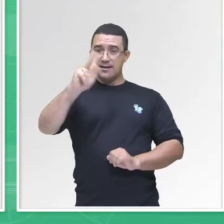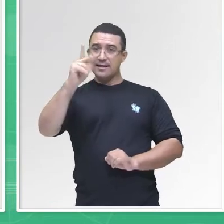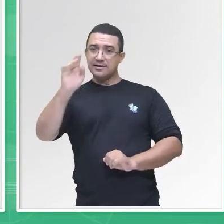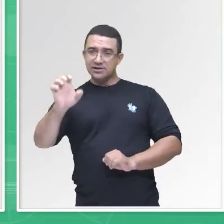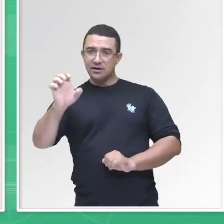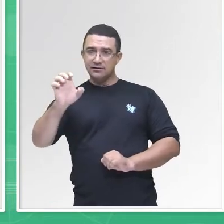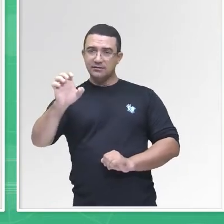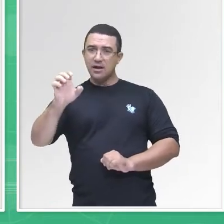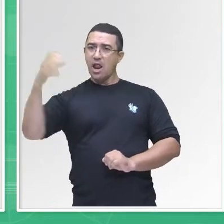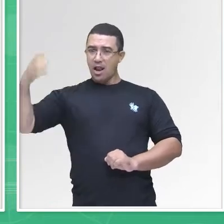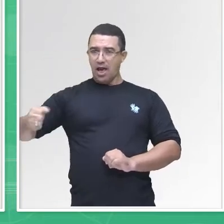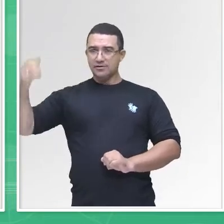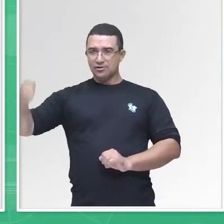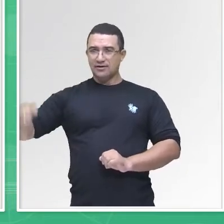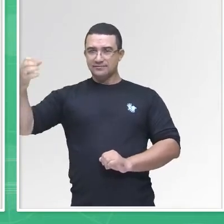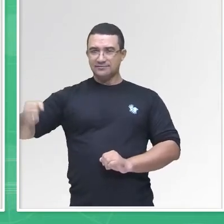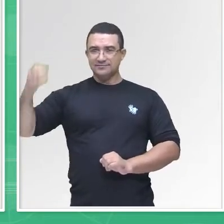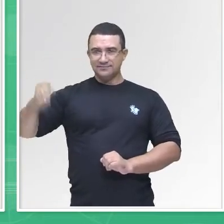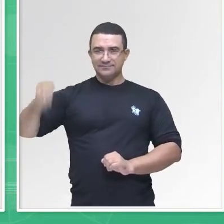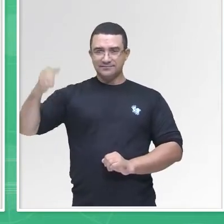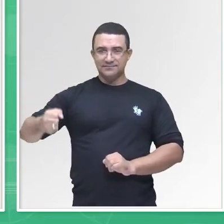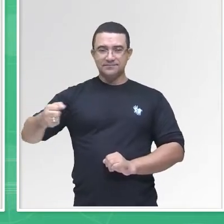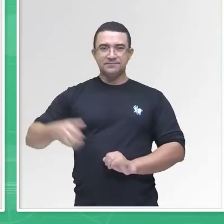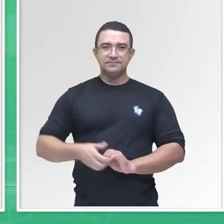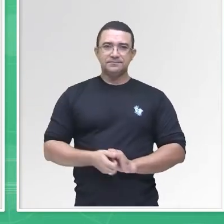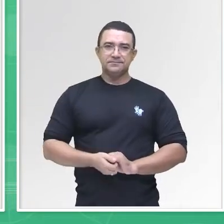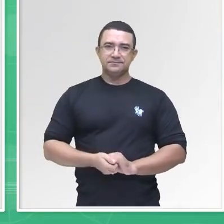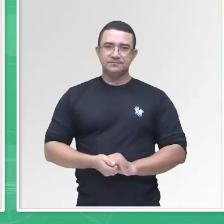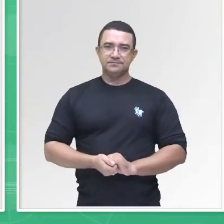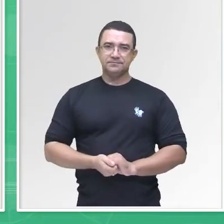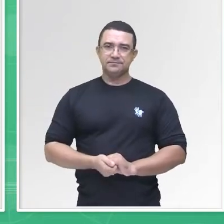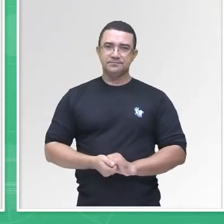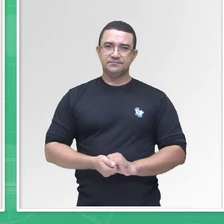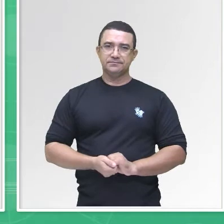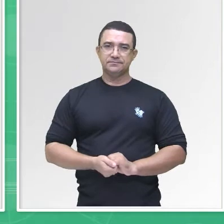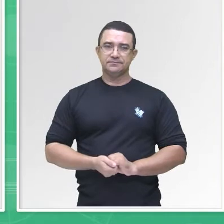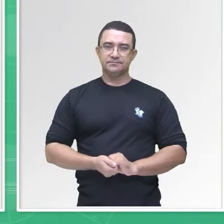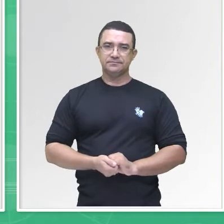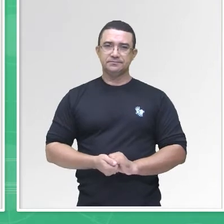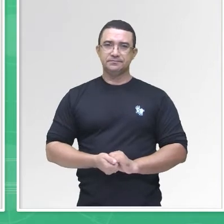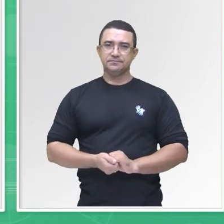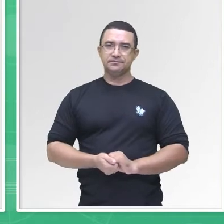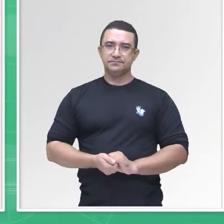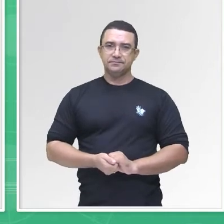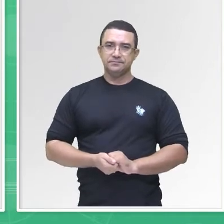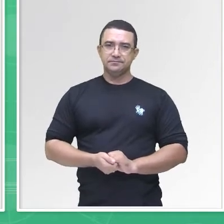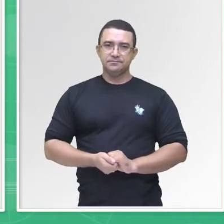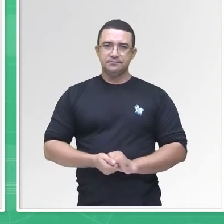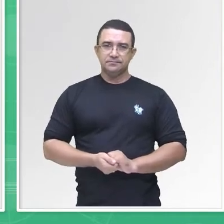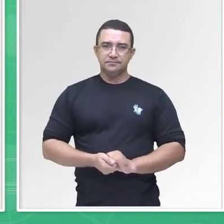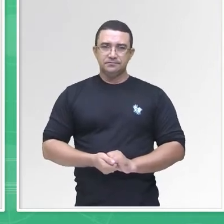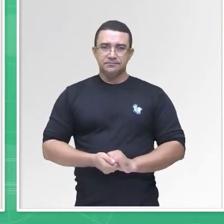E, la C, la H e la E.